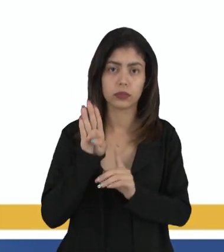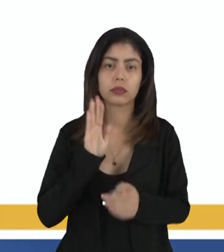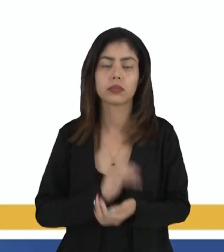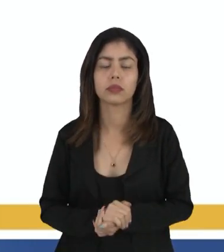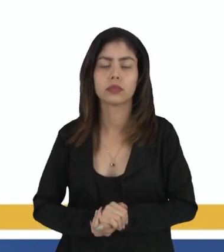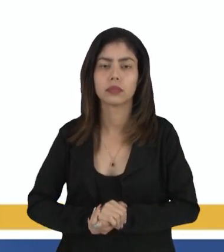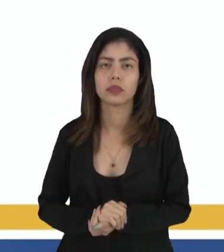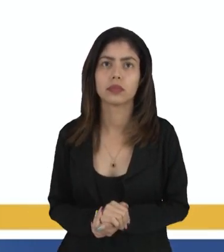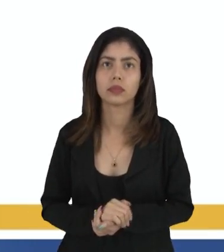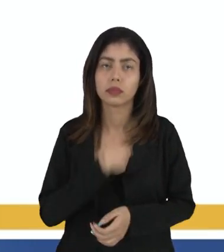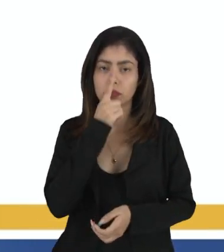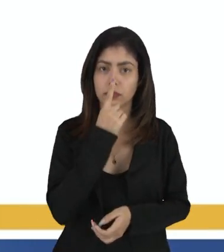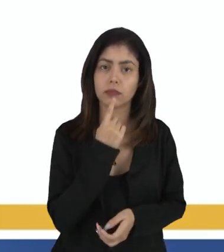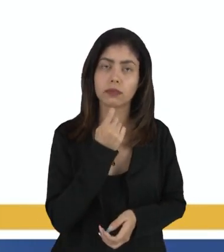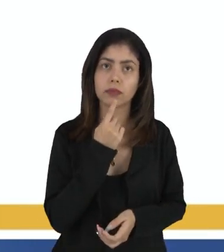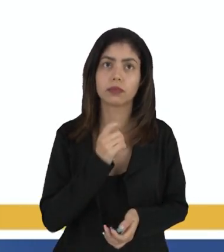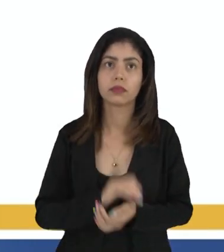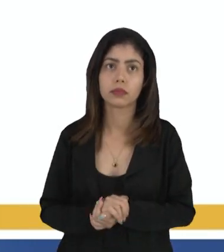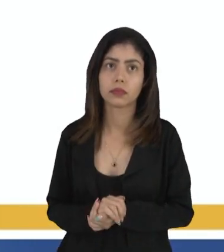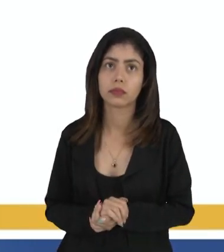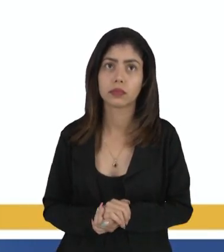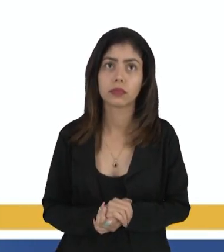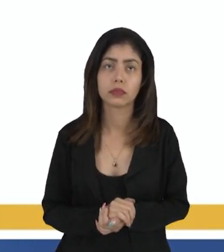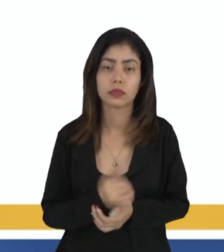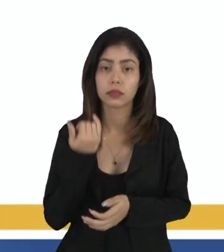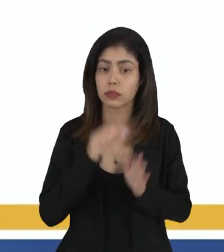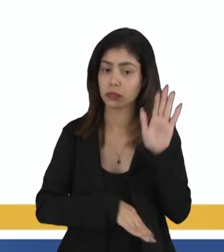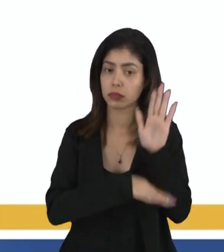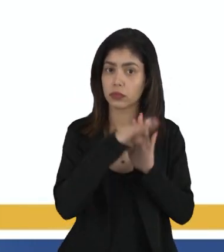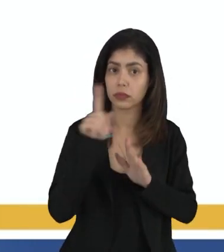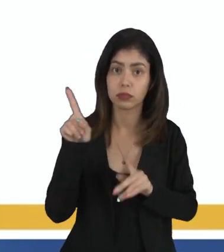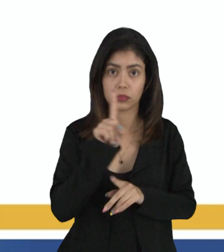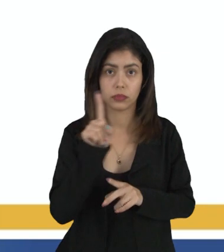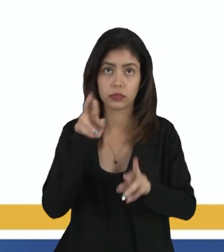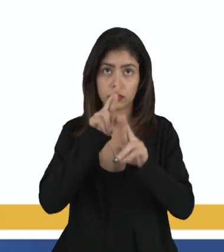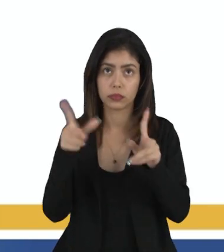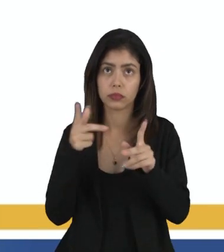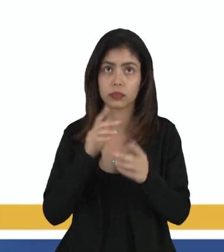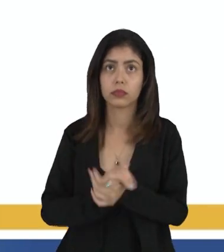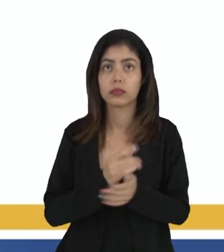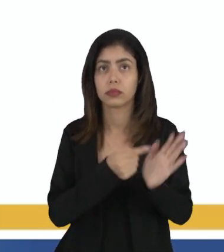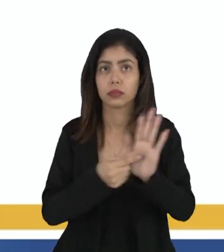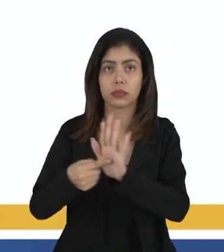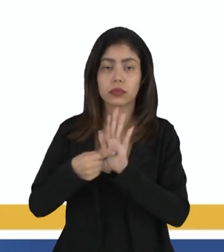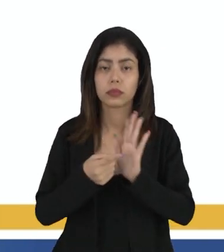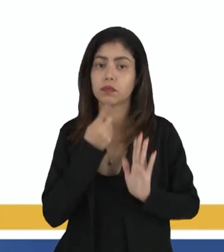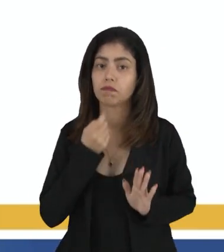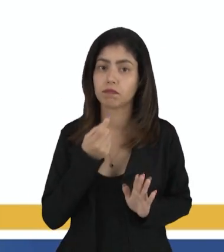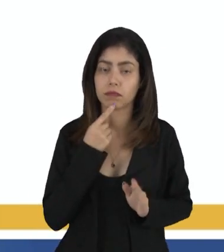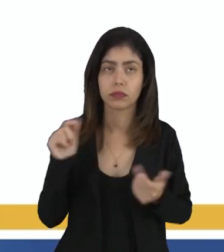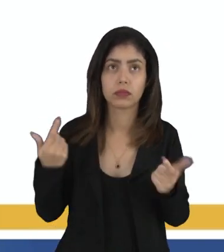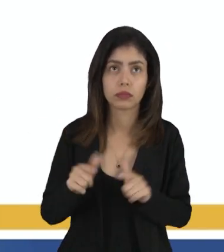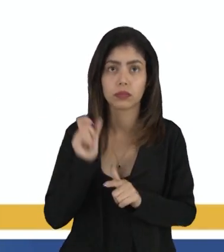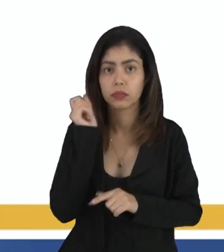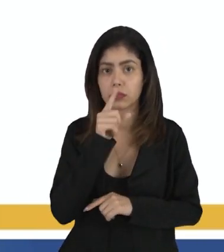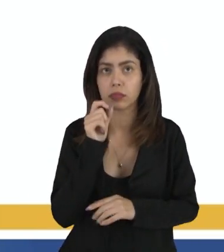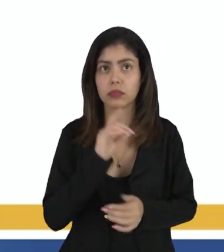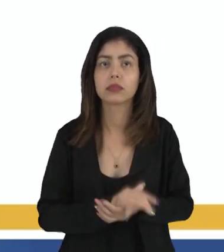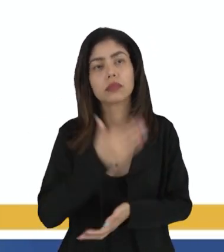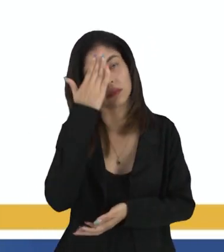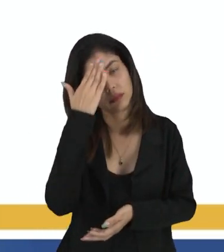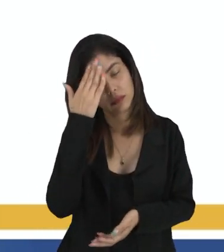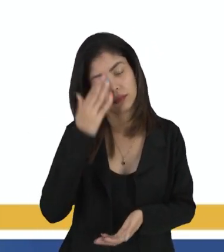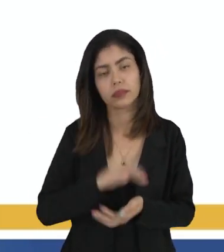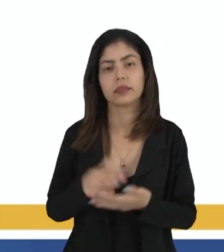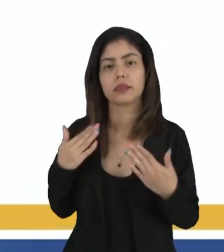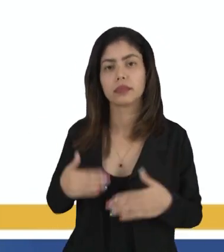necessariamente relacionam-se às suas temperaturas, porque geralmente a temperatura maior é mostrada como vermelho e a menor azul. Só compreenda que